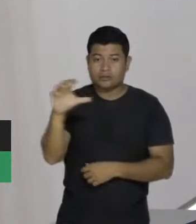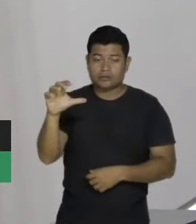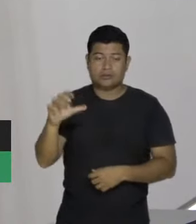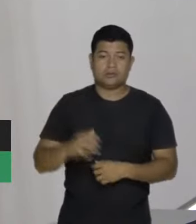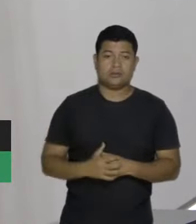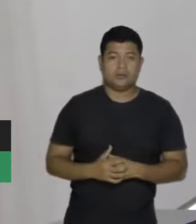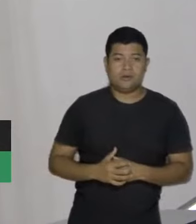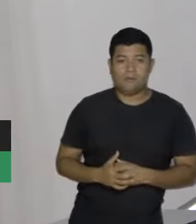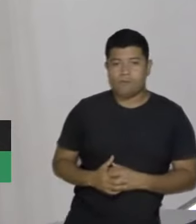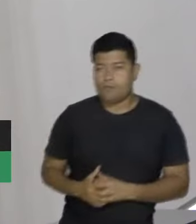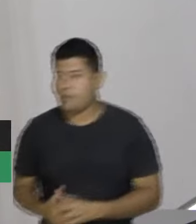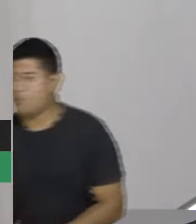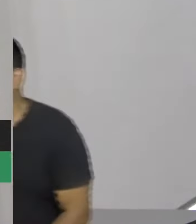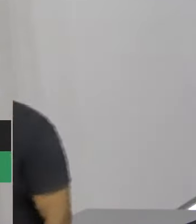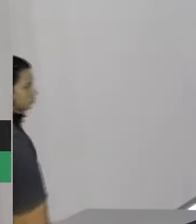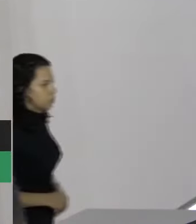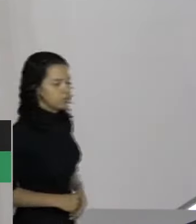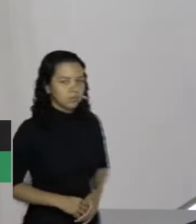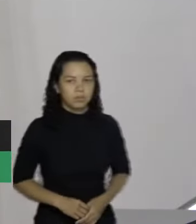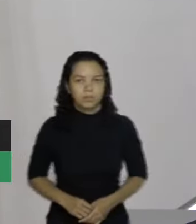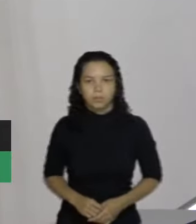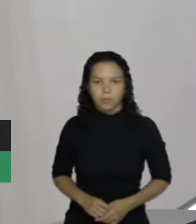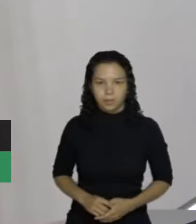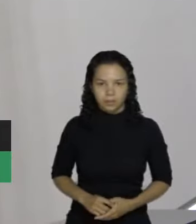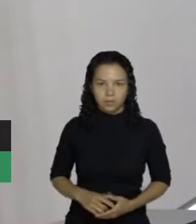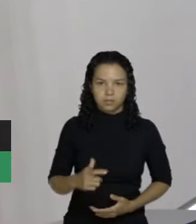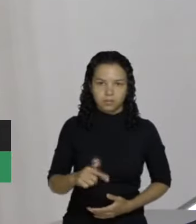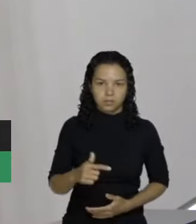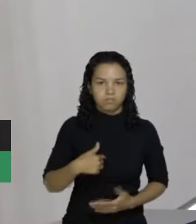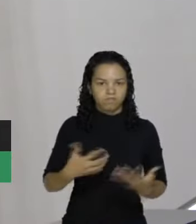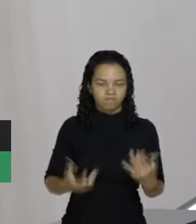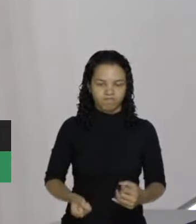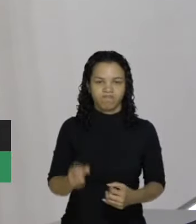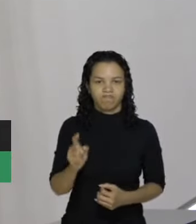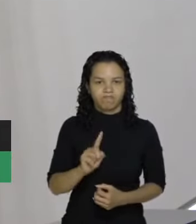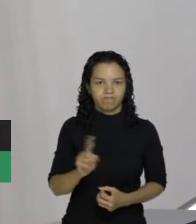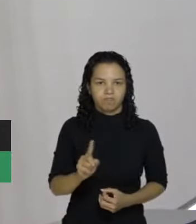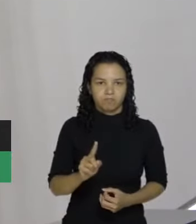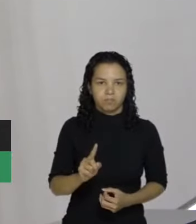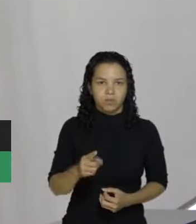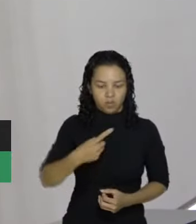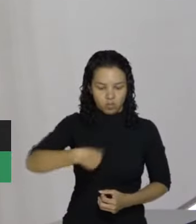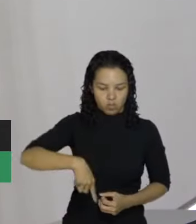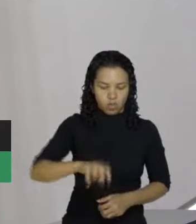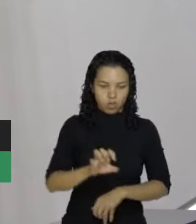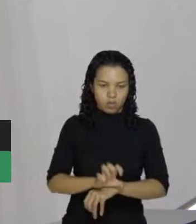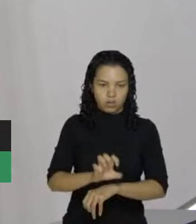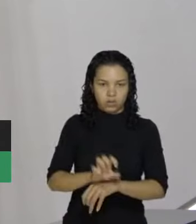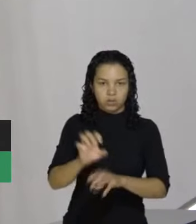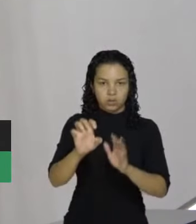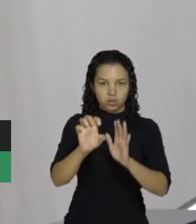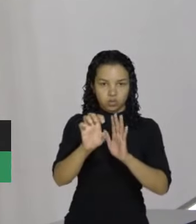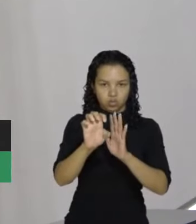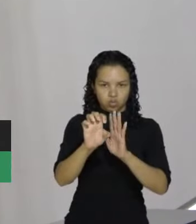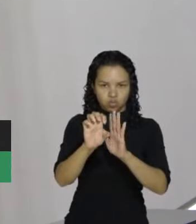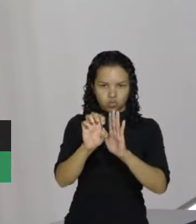tem, ainda assim não seria aceitável. Mas com a nossa estrutura não